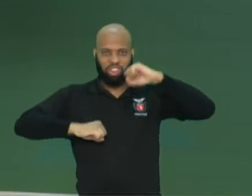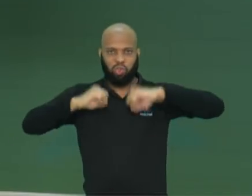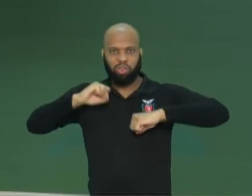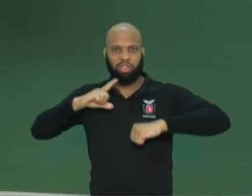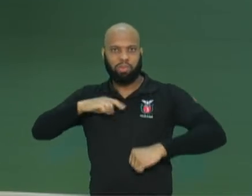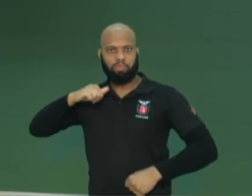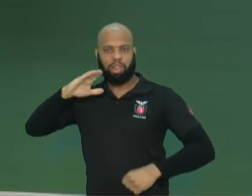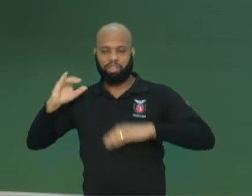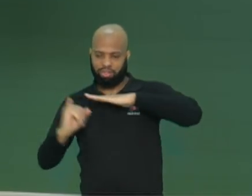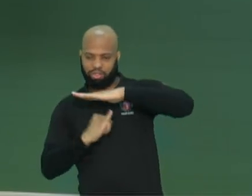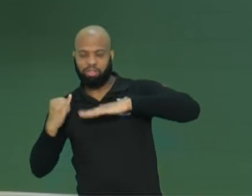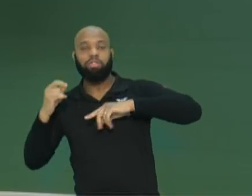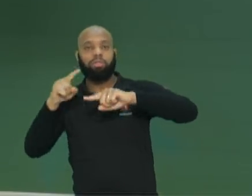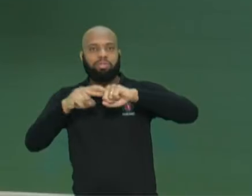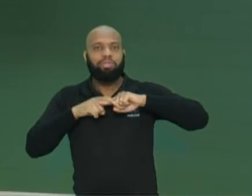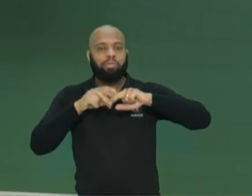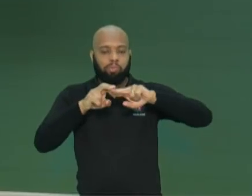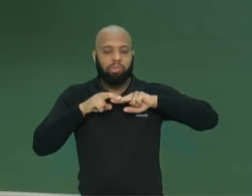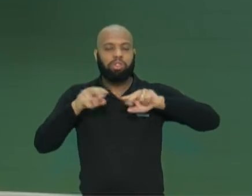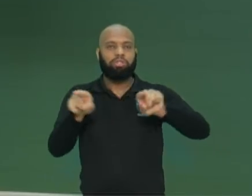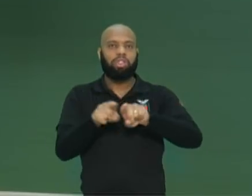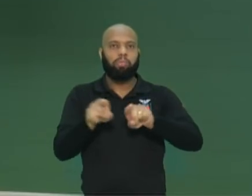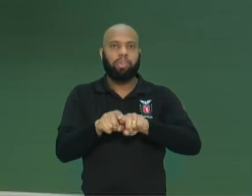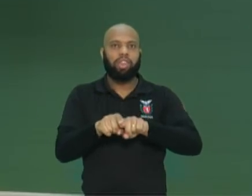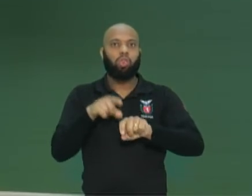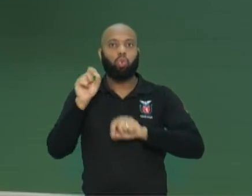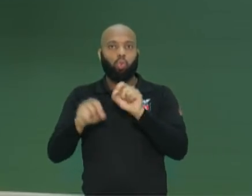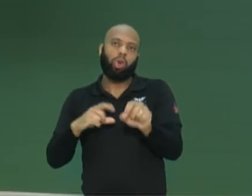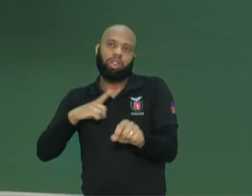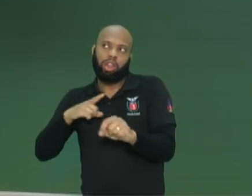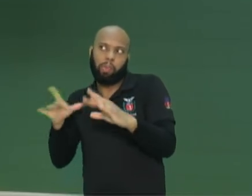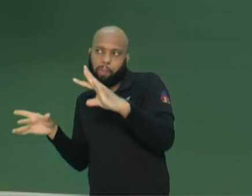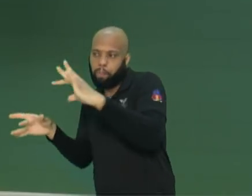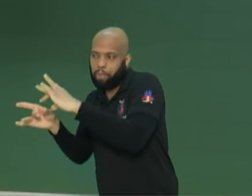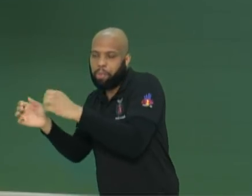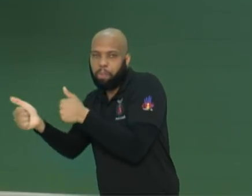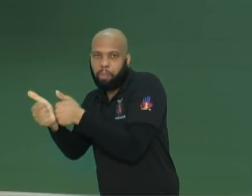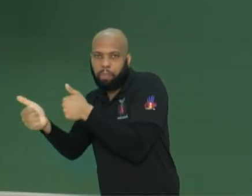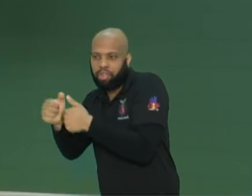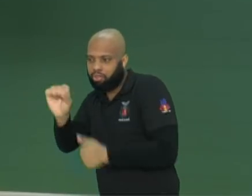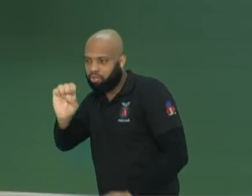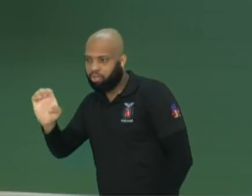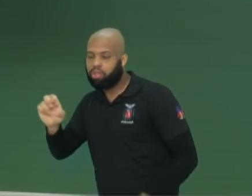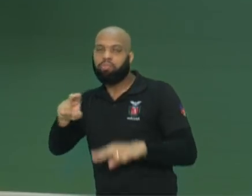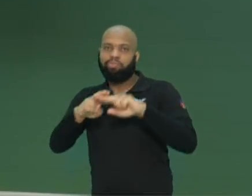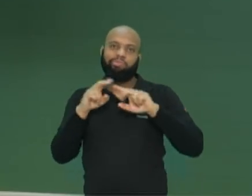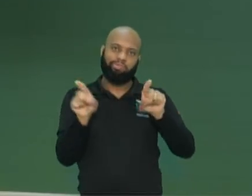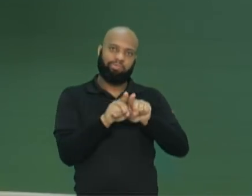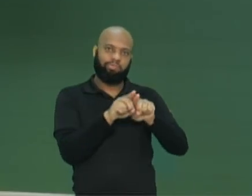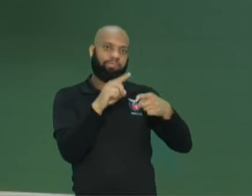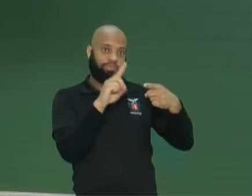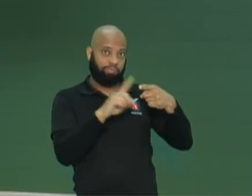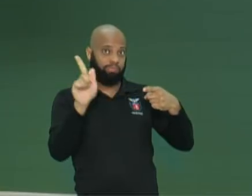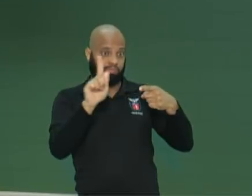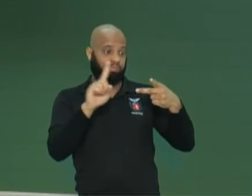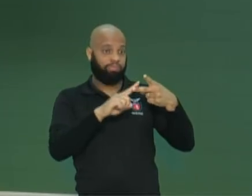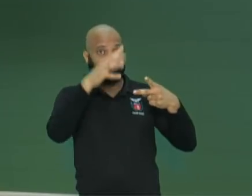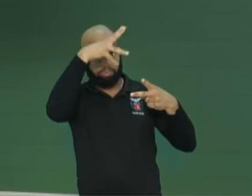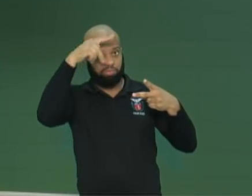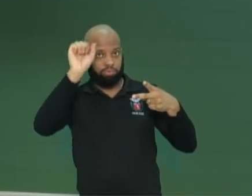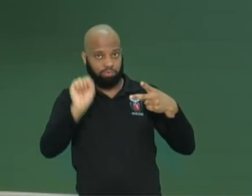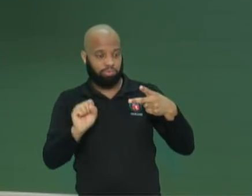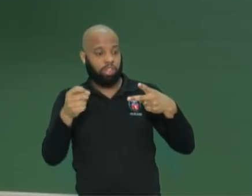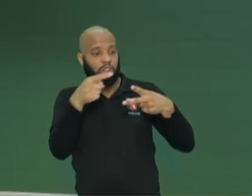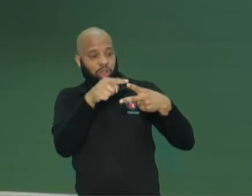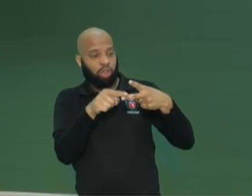faz com que as indústrias acabem saindo do Sudeste, mas não tão longe, ficam próximas ali. E aí, como Goiás e Mato Grosso do